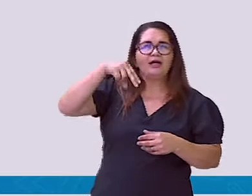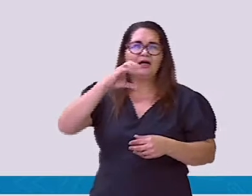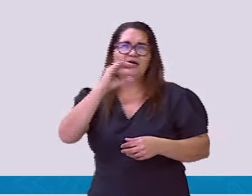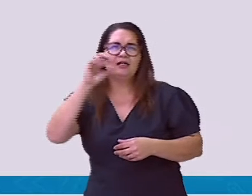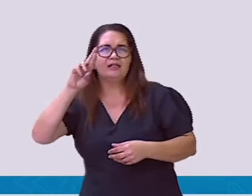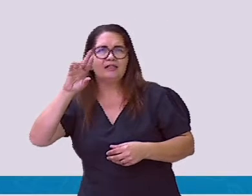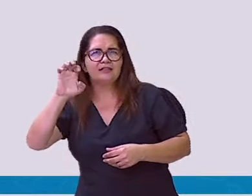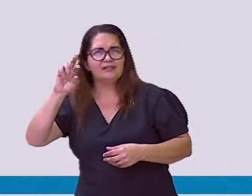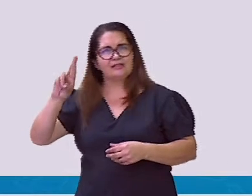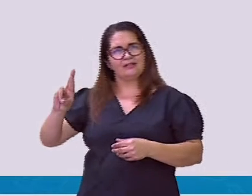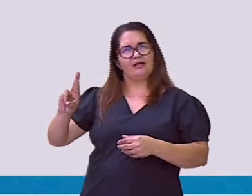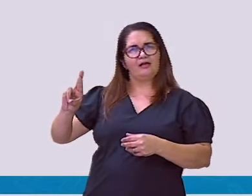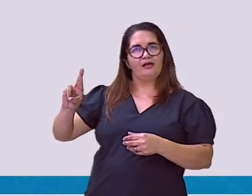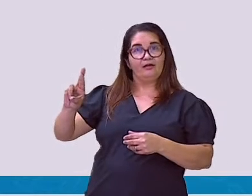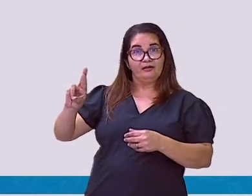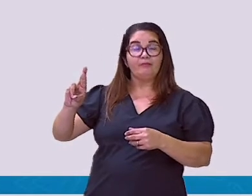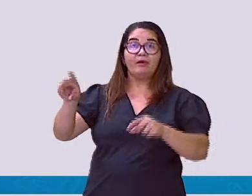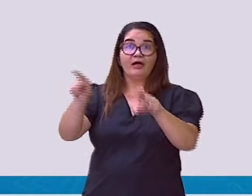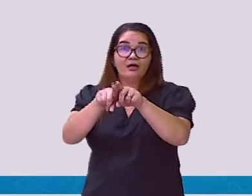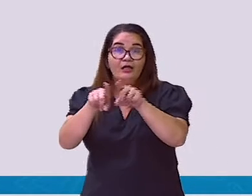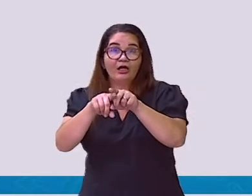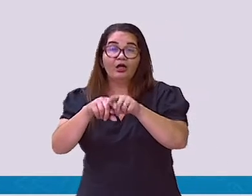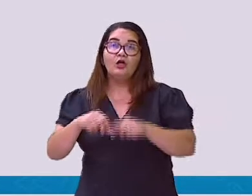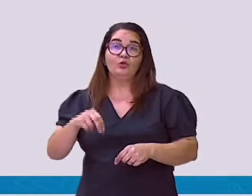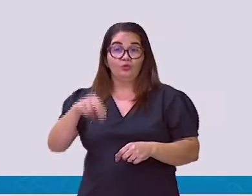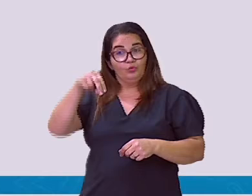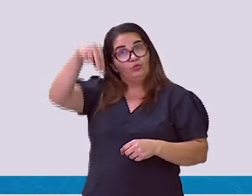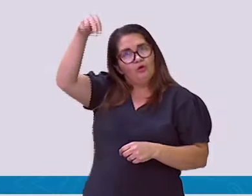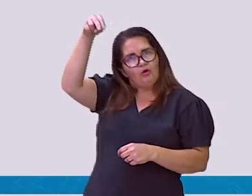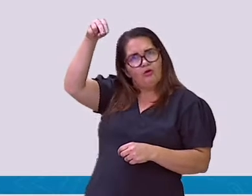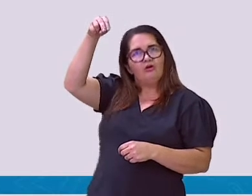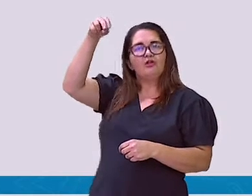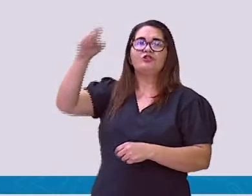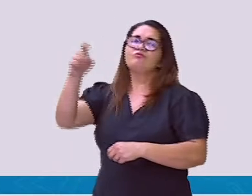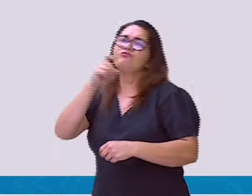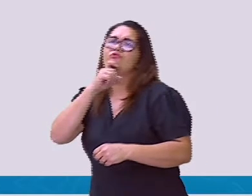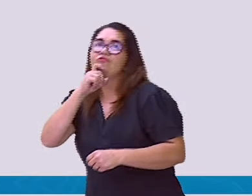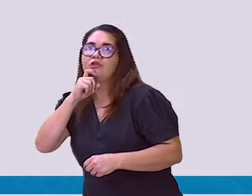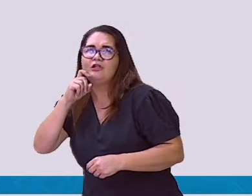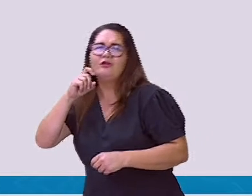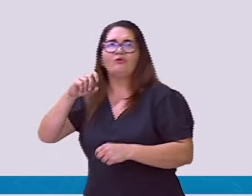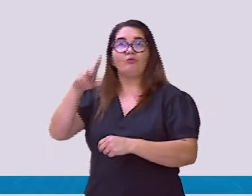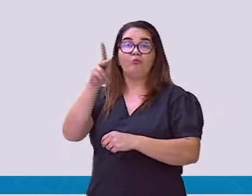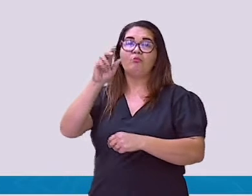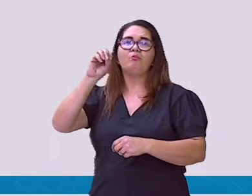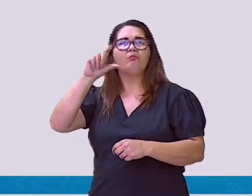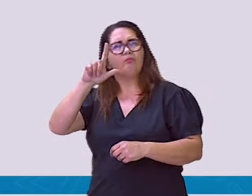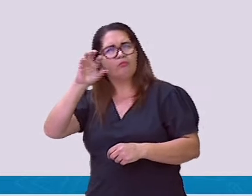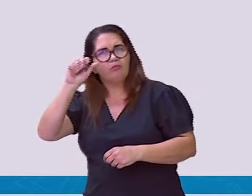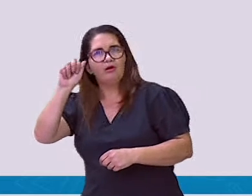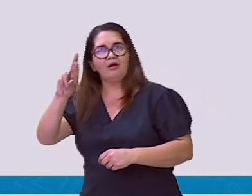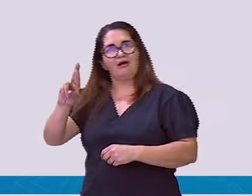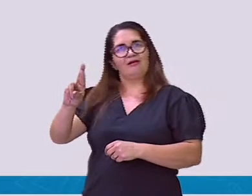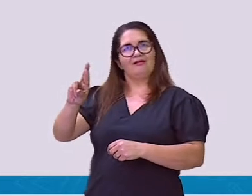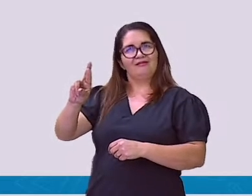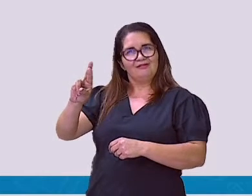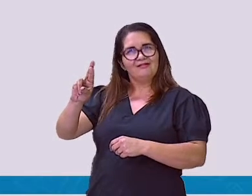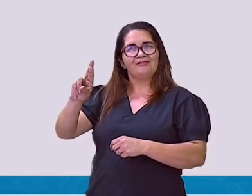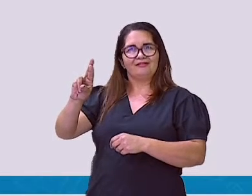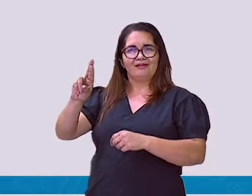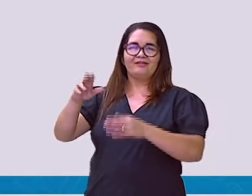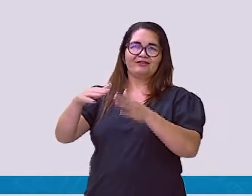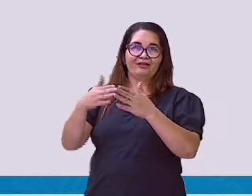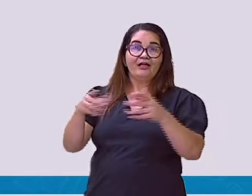Círculo Polar Ártico, né, no norte, e aqui embaixo, que não passa, é o Círculo